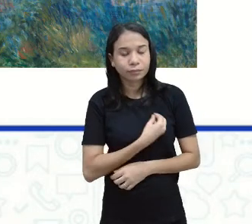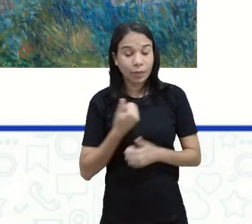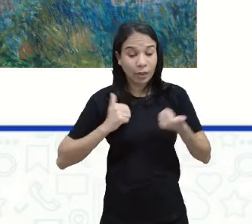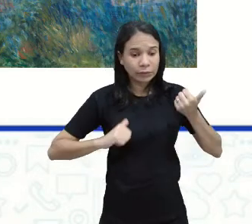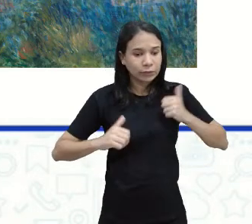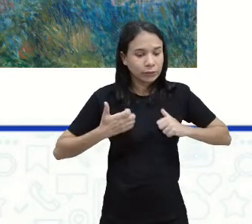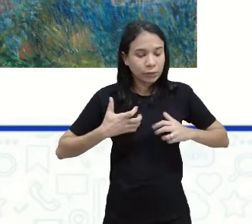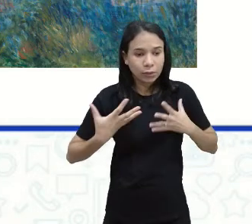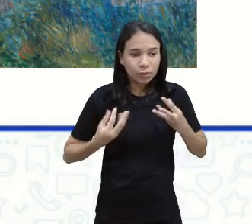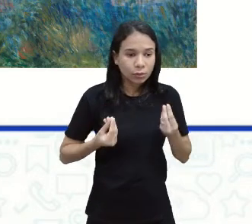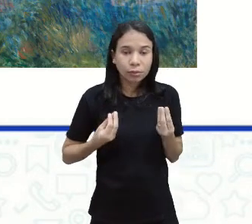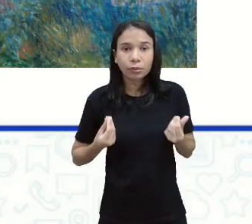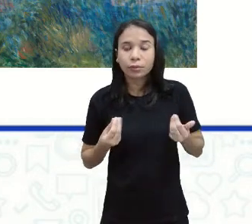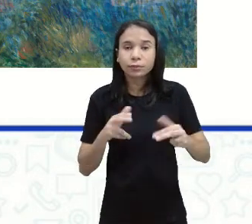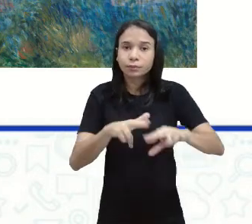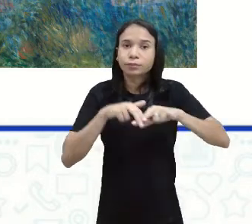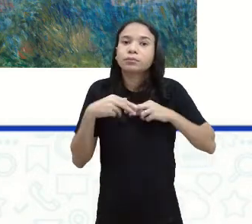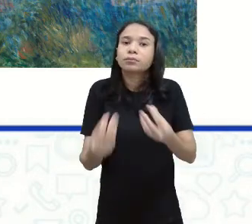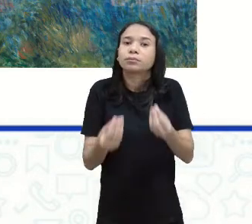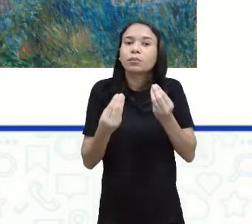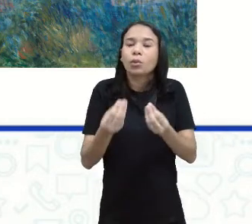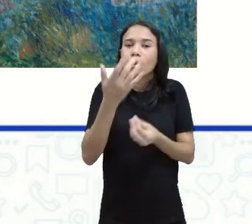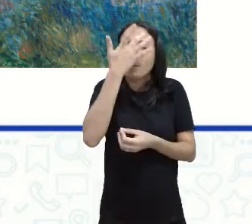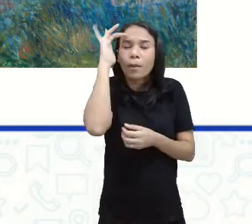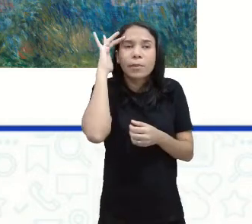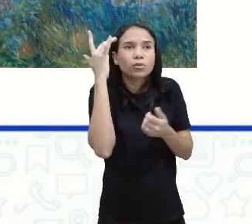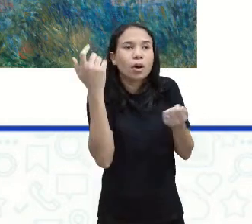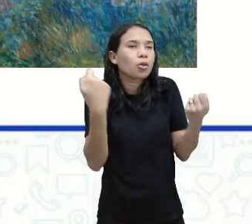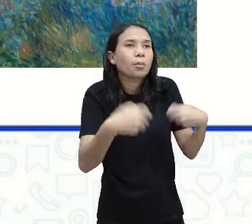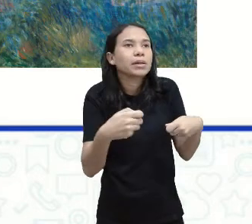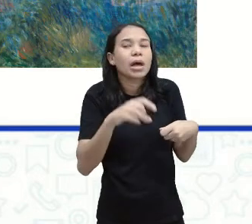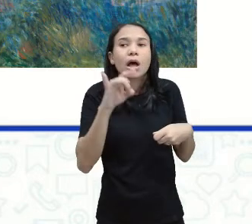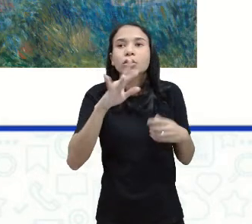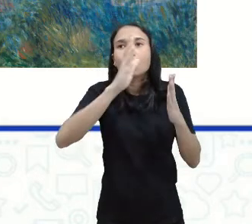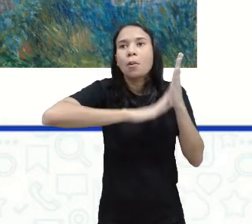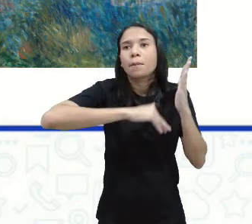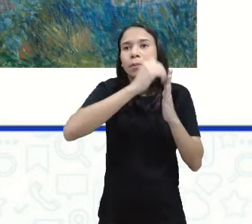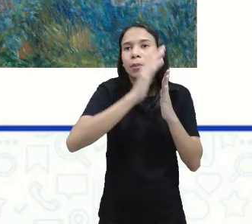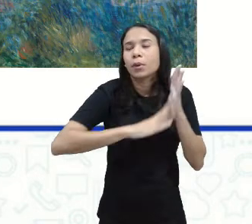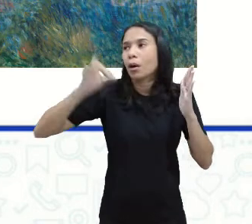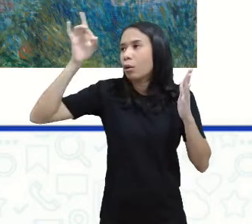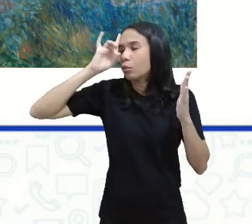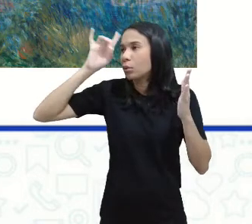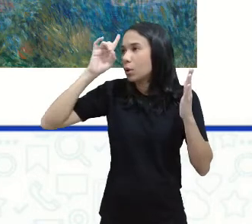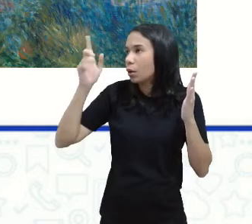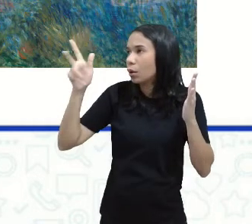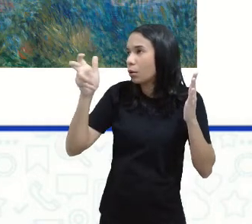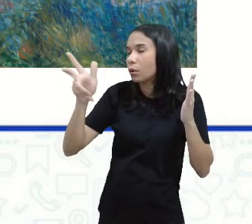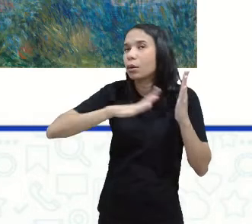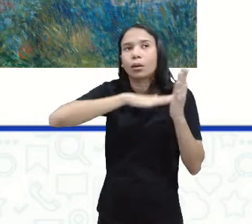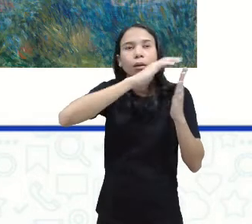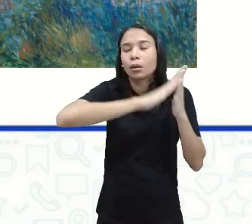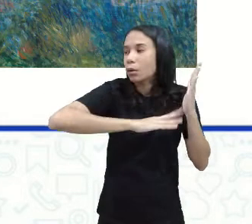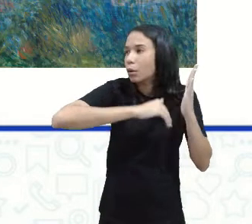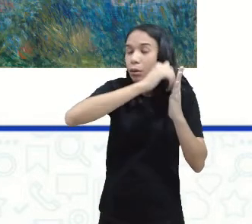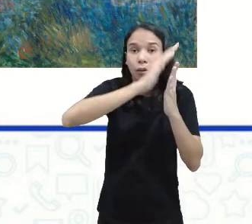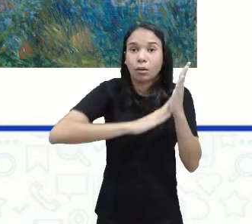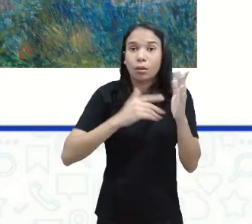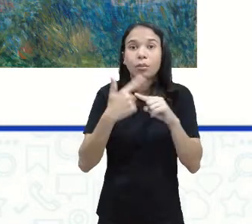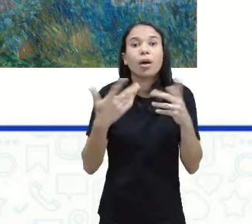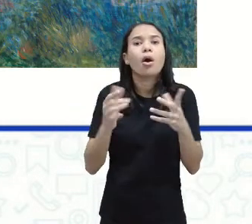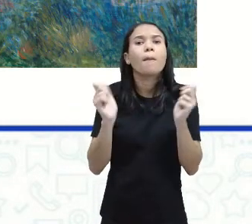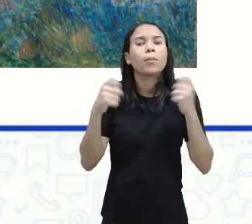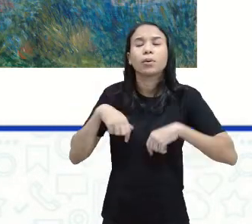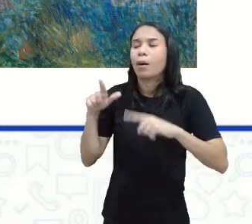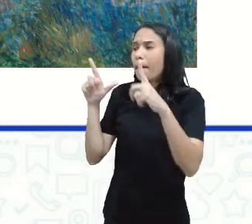anseios. Então, como os artistas não precisavam mais pintar a realidade, porque ele não precisava mais retratar a realidade, porque tinha uma máquina